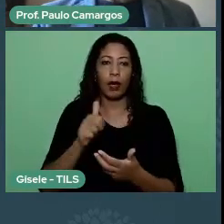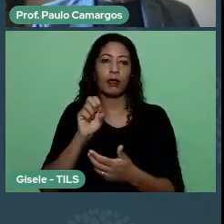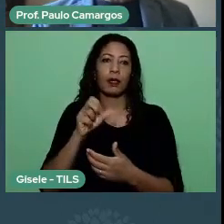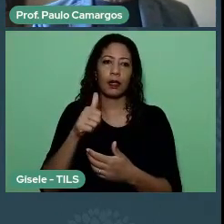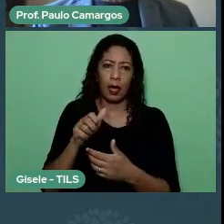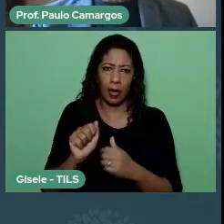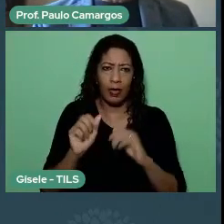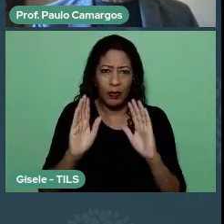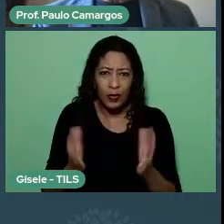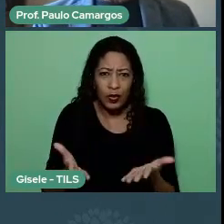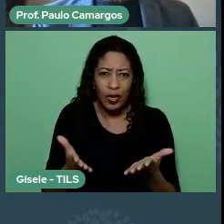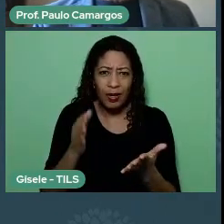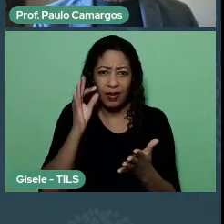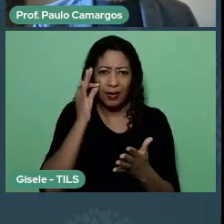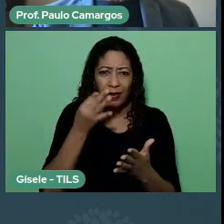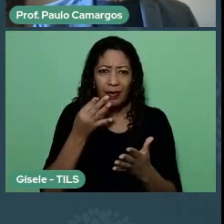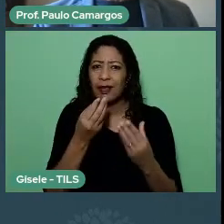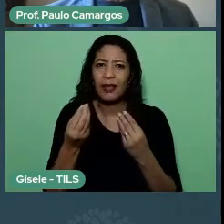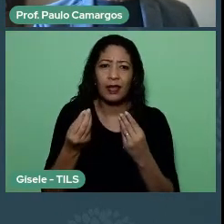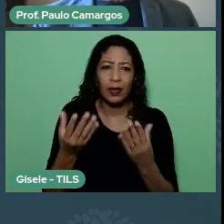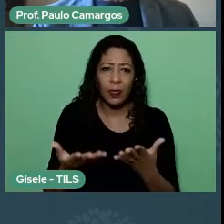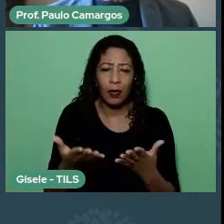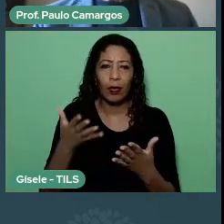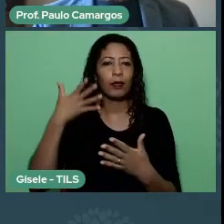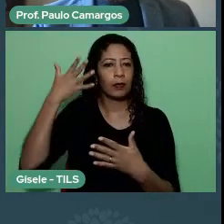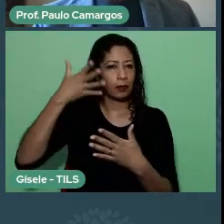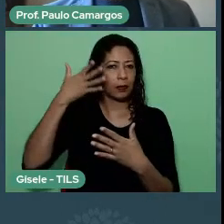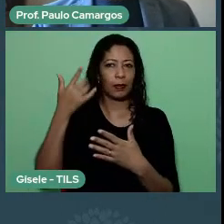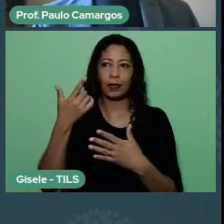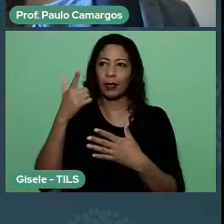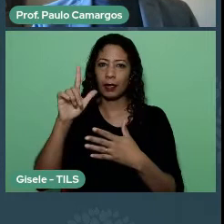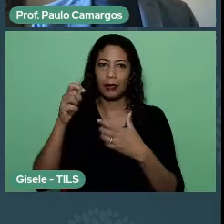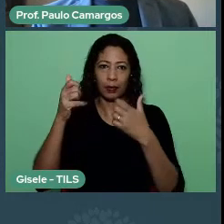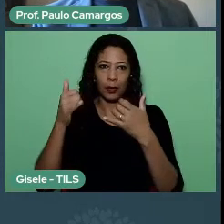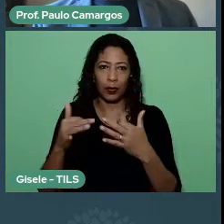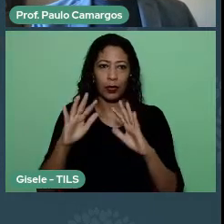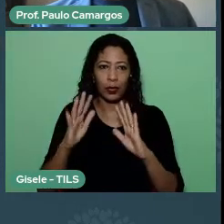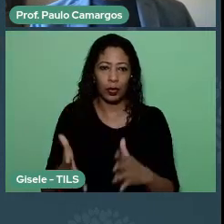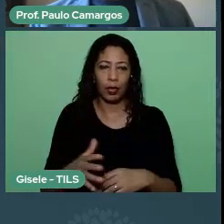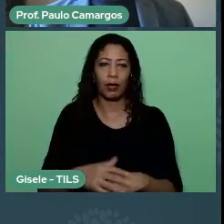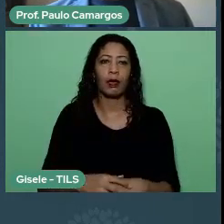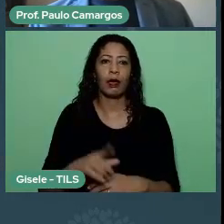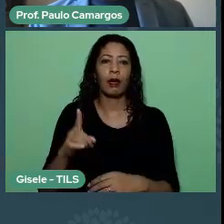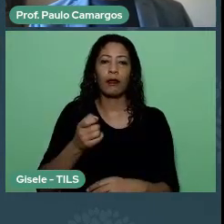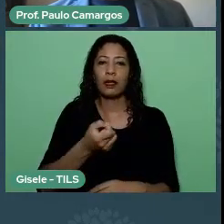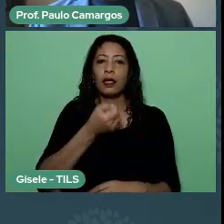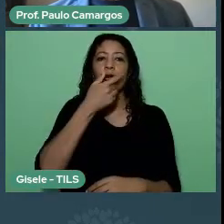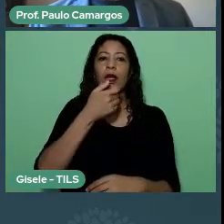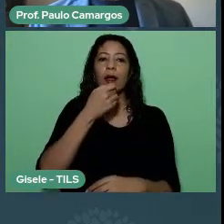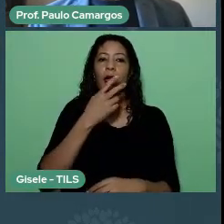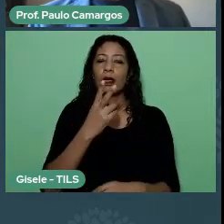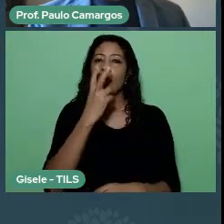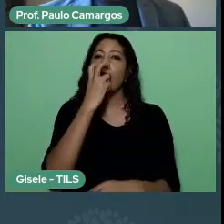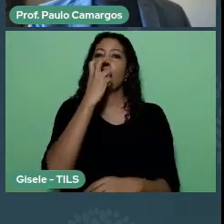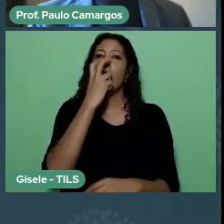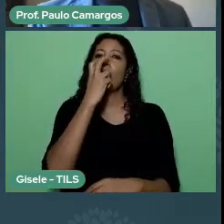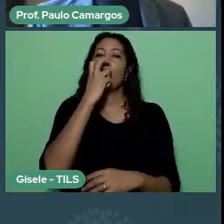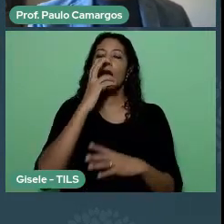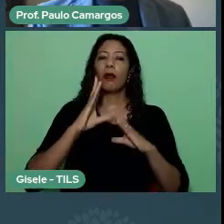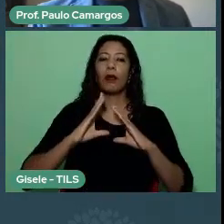já foi comentado, inclusive, na palestra da doutora Evelyn? E quantas vezes você usou remédio por inalação para